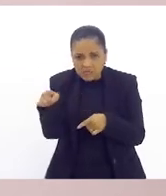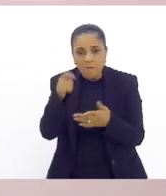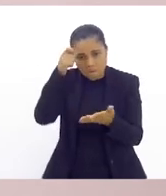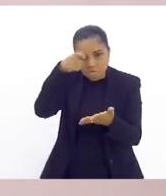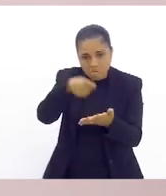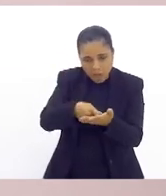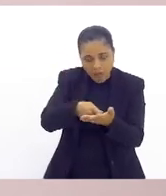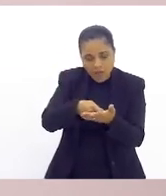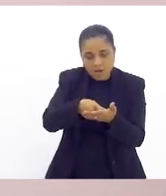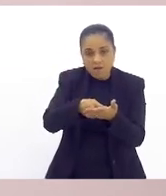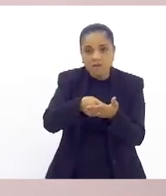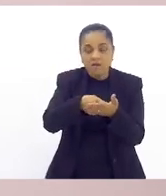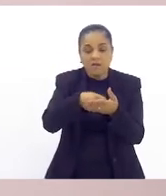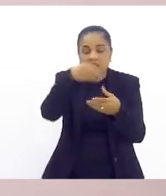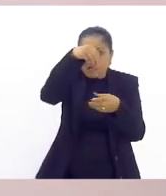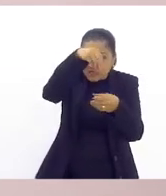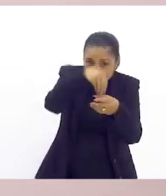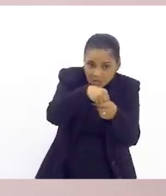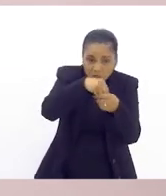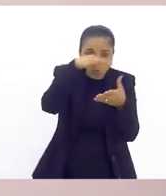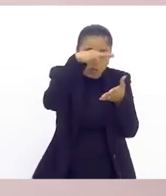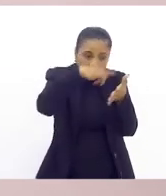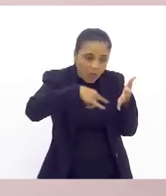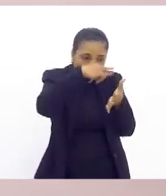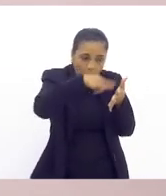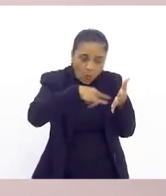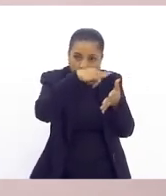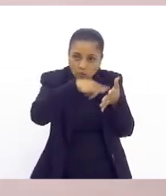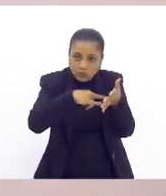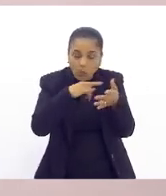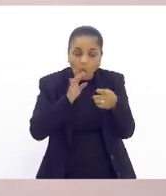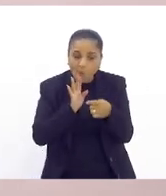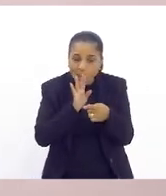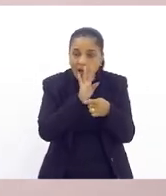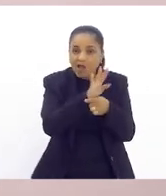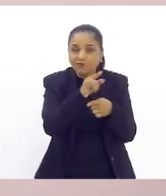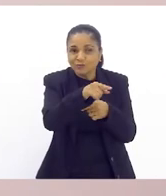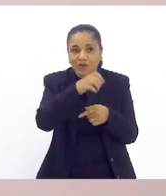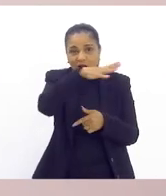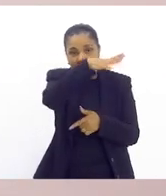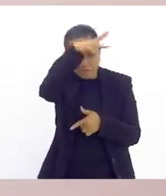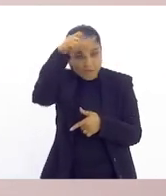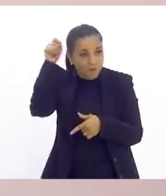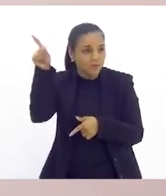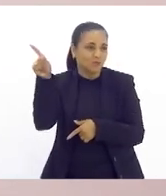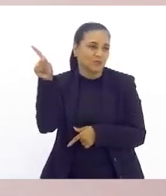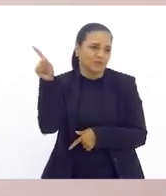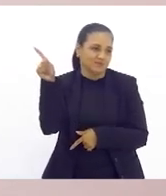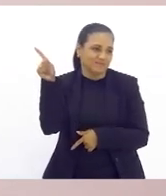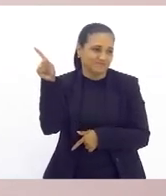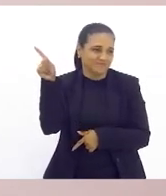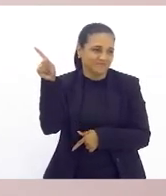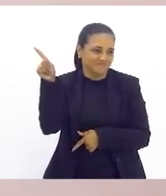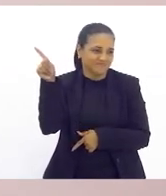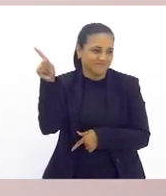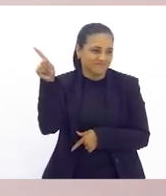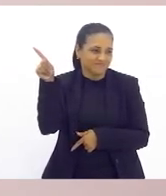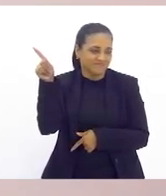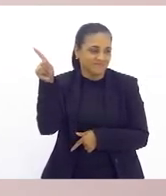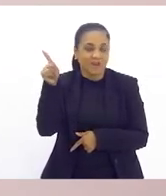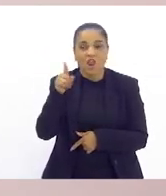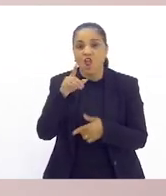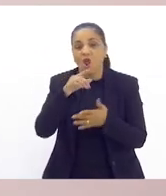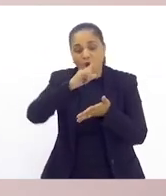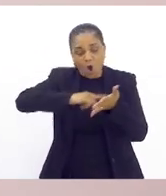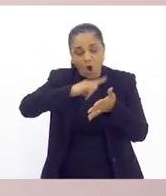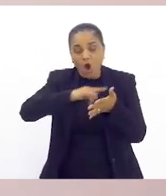da nossa conta de energia um subsídio para o Amazonas que é o que a conta de consumo de combustível